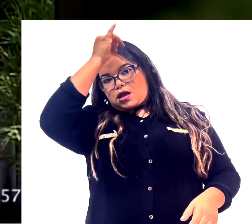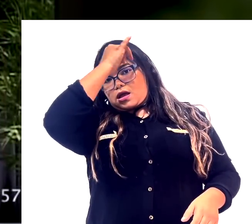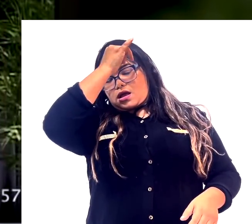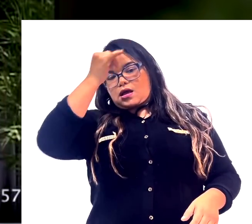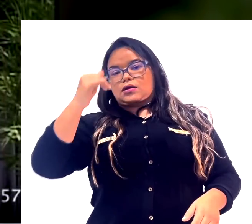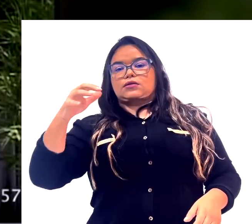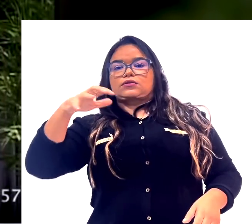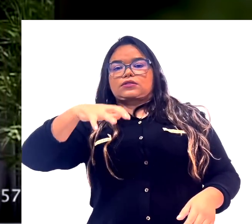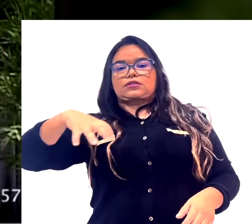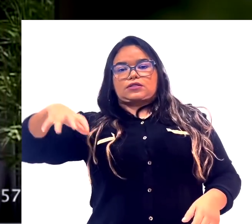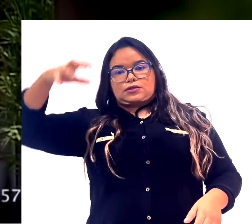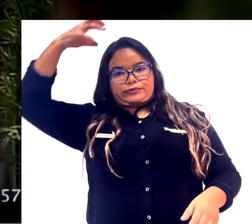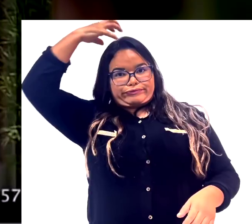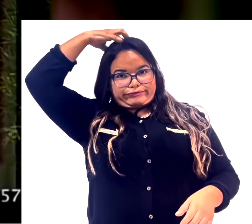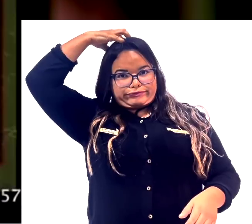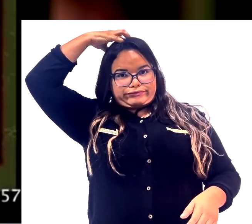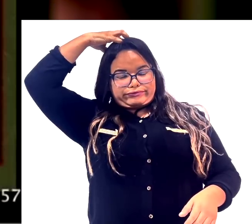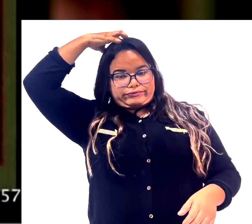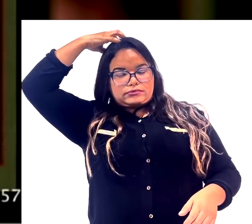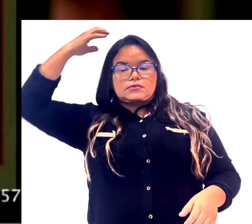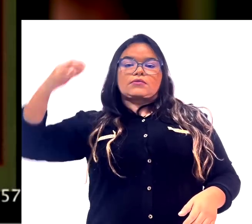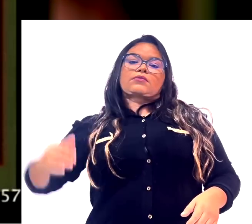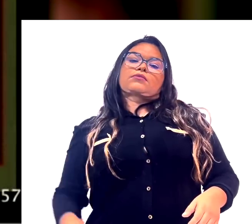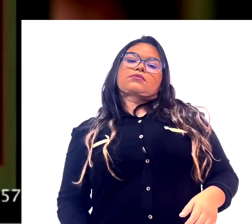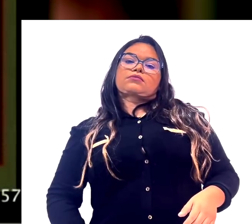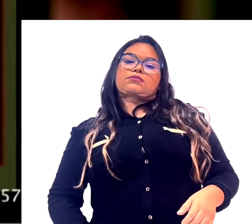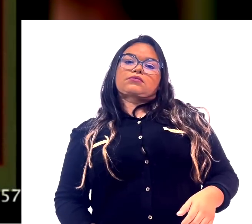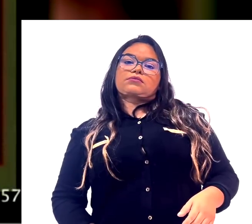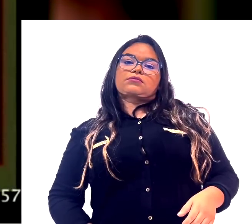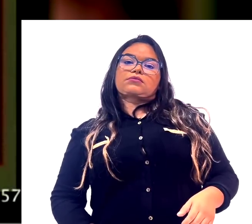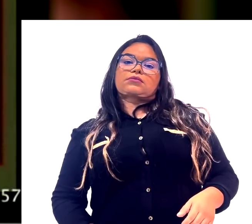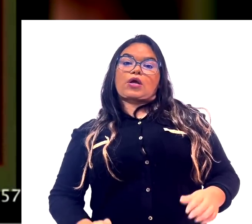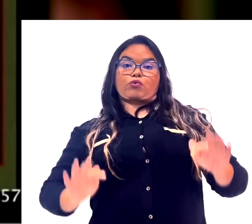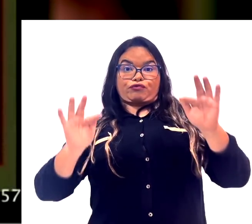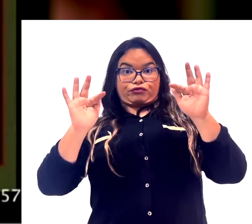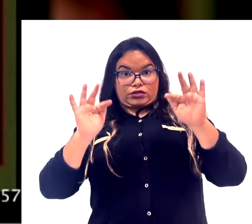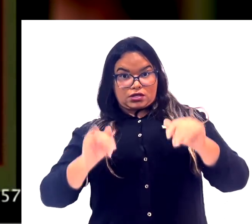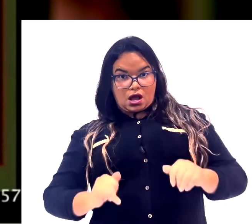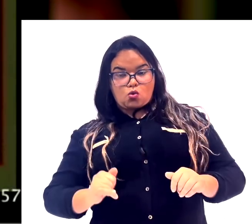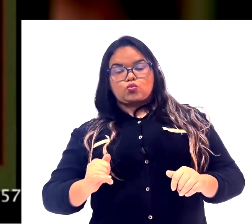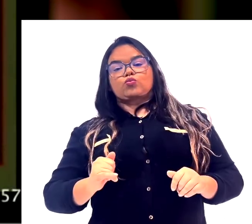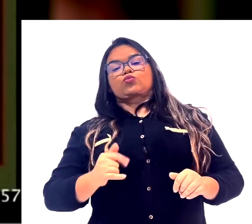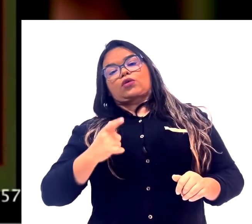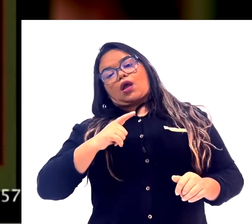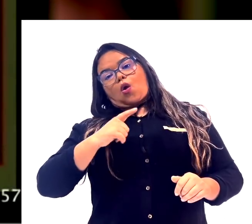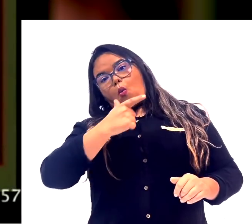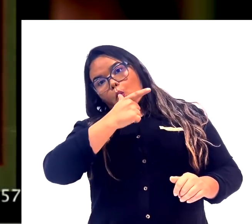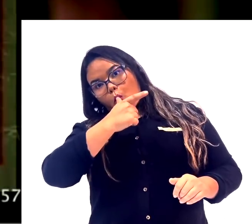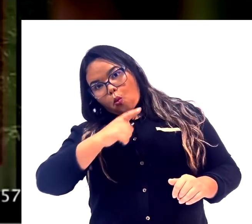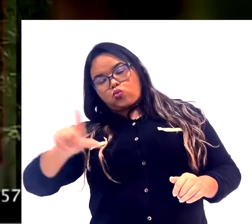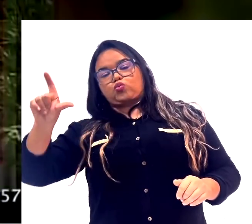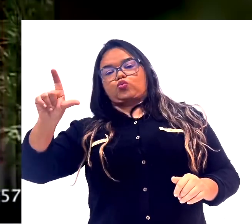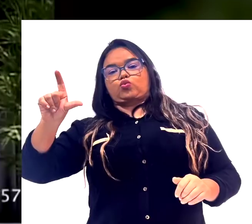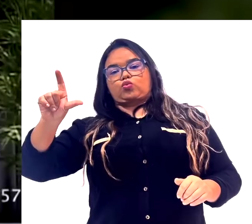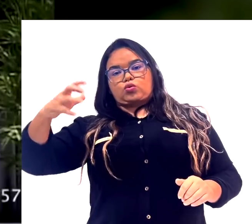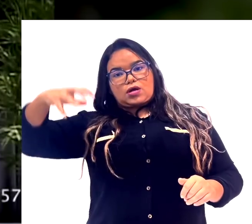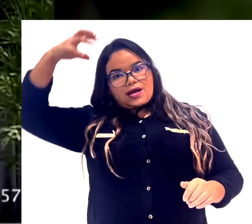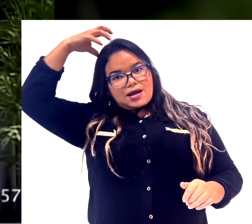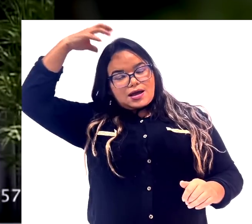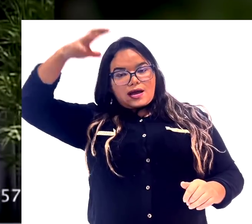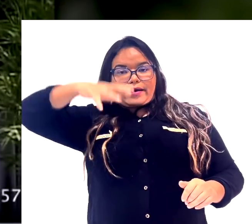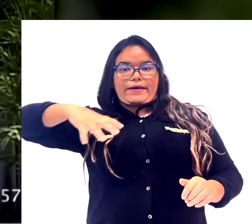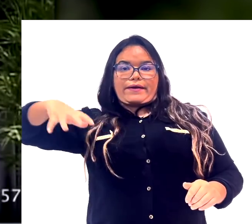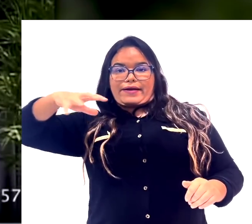e depois dele se levantará outro. Portanto, depois que os 10 tenham